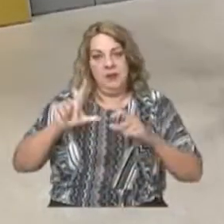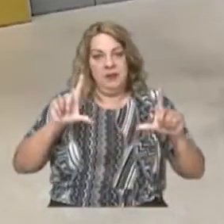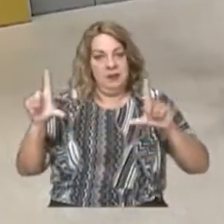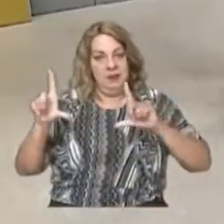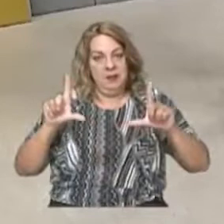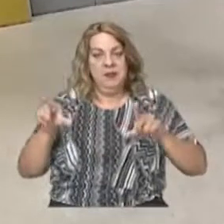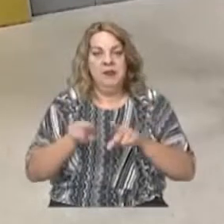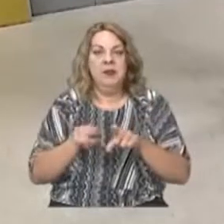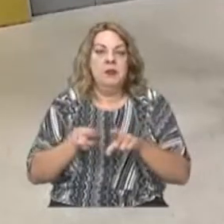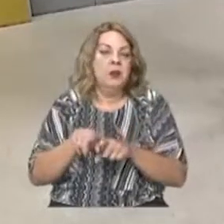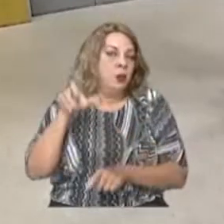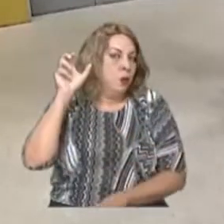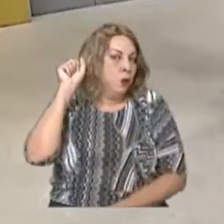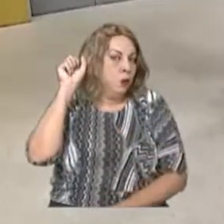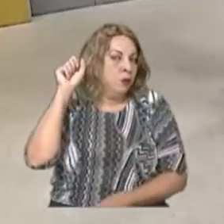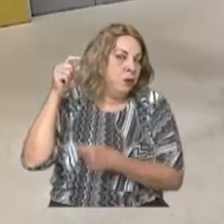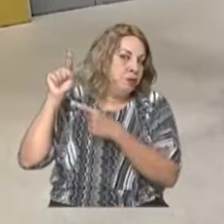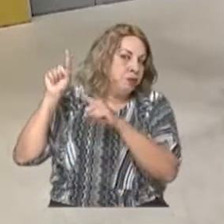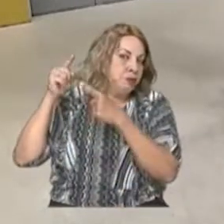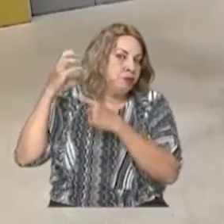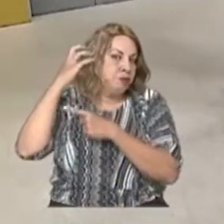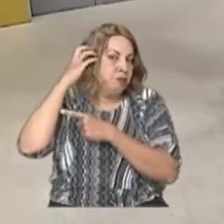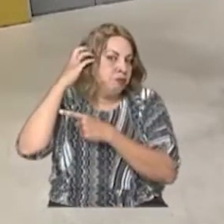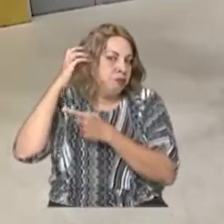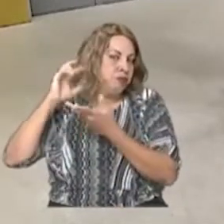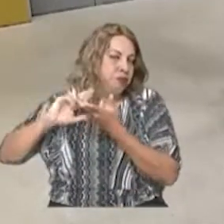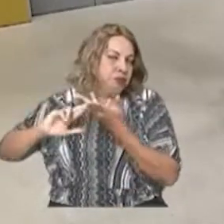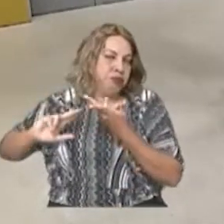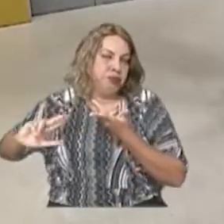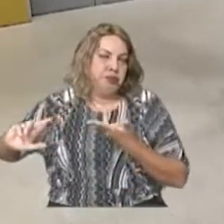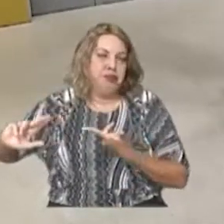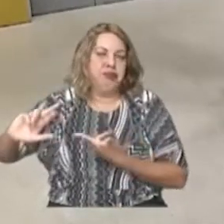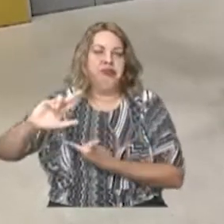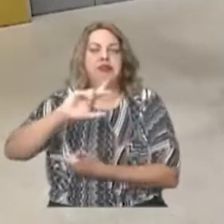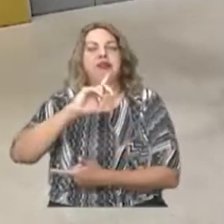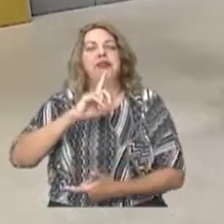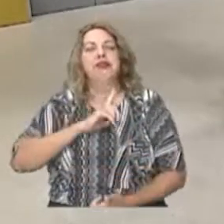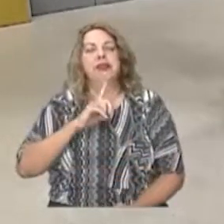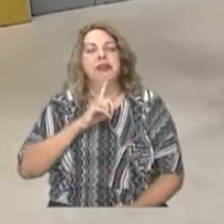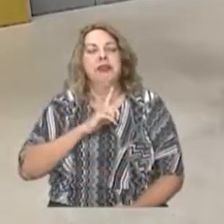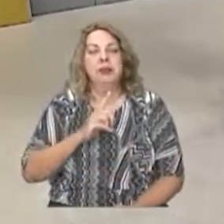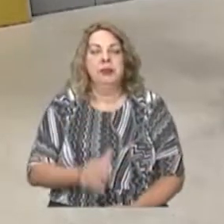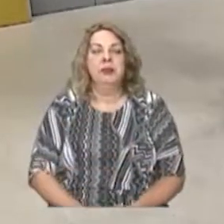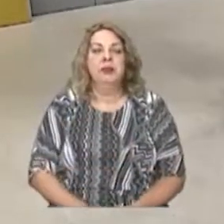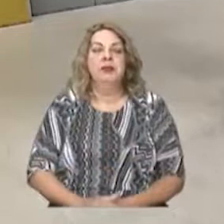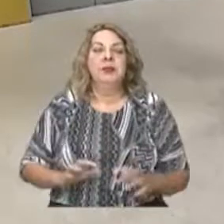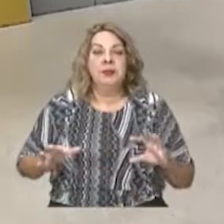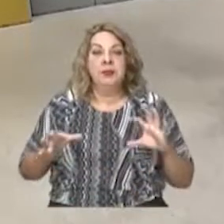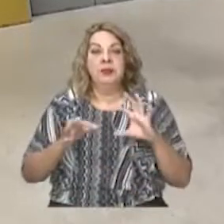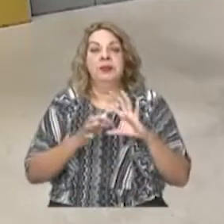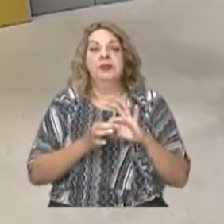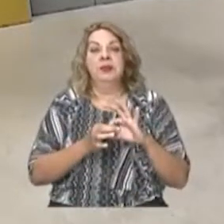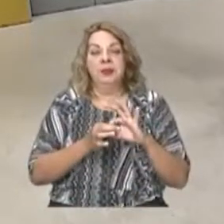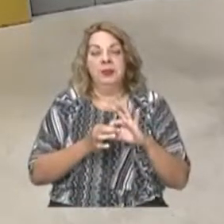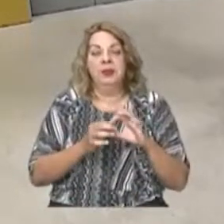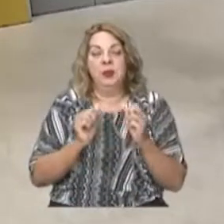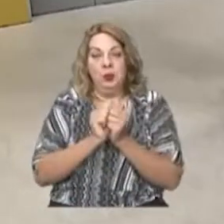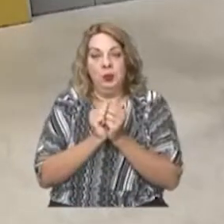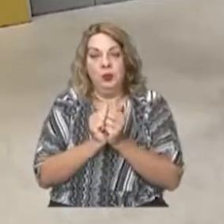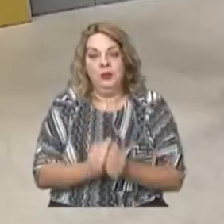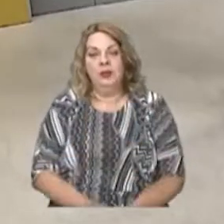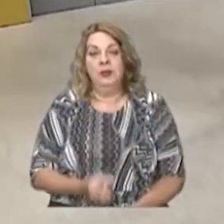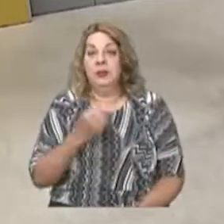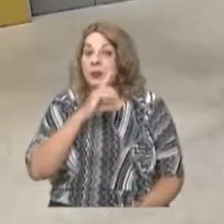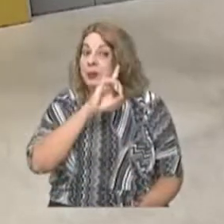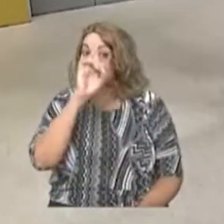aos ouvintes das rádios Xodó, Xingó, Eldorado, Amanhecer FM, Rio FM, ligadinhos em mais um Caju Cap.